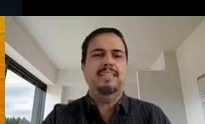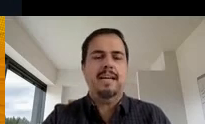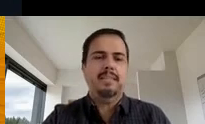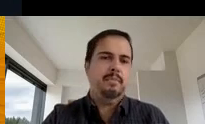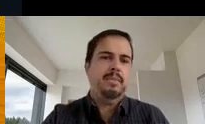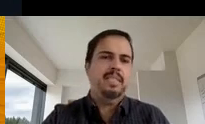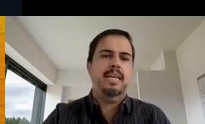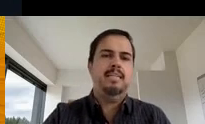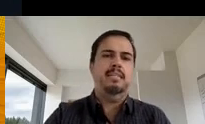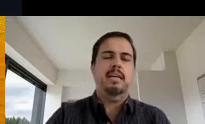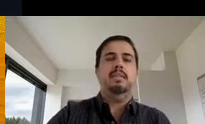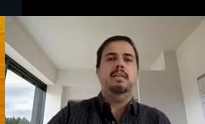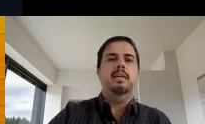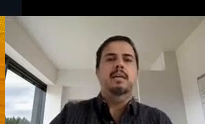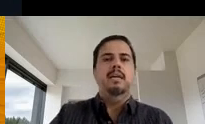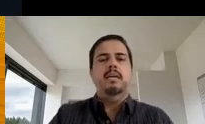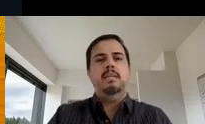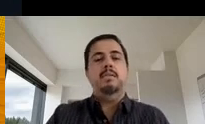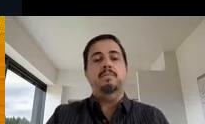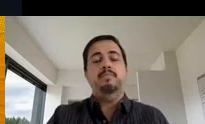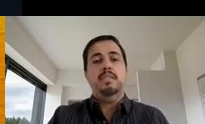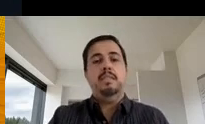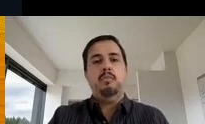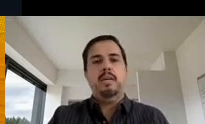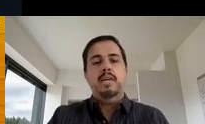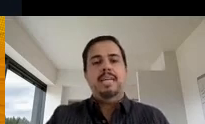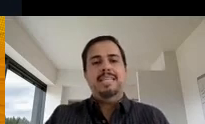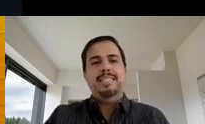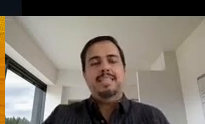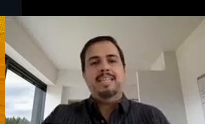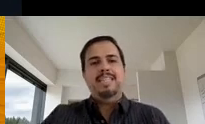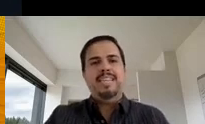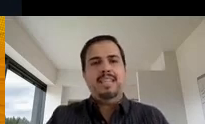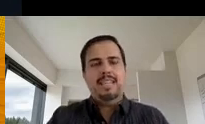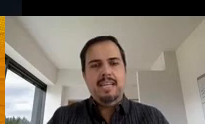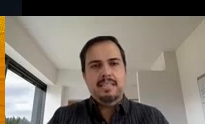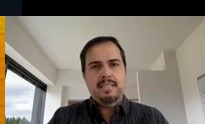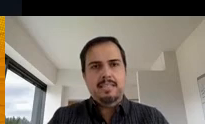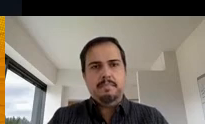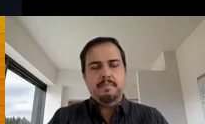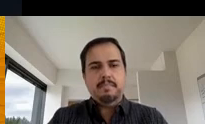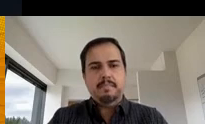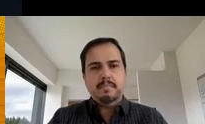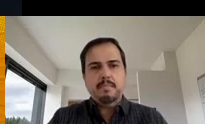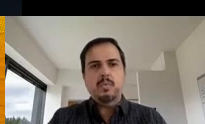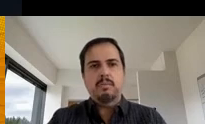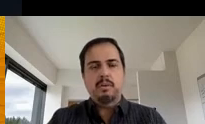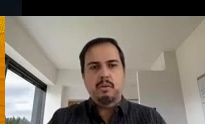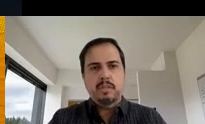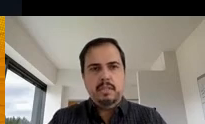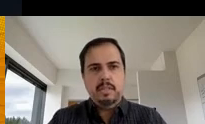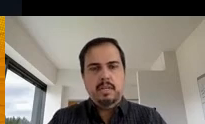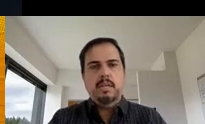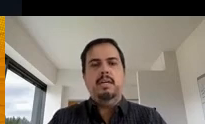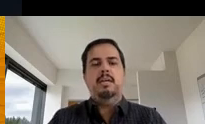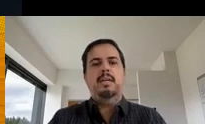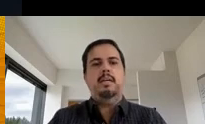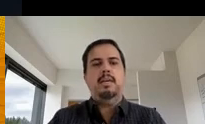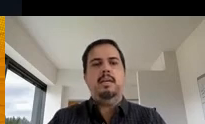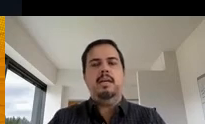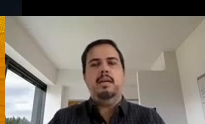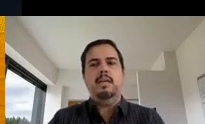pagando quase nada de taxa, praticamente nada de taxa. Então, você tem incertezas que vão